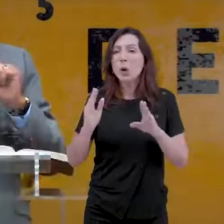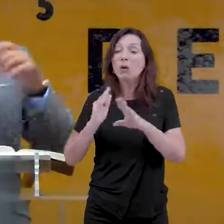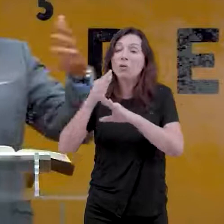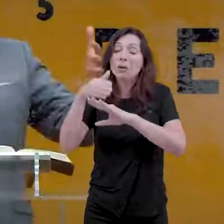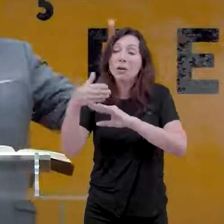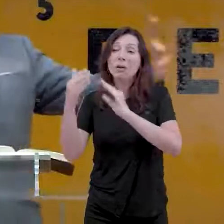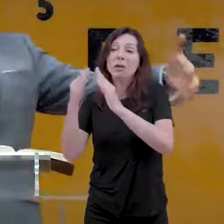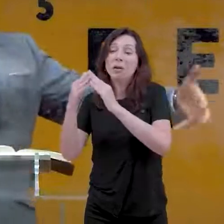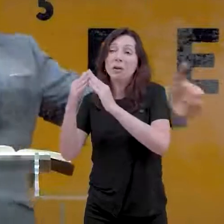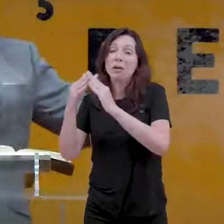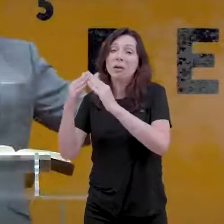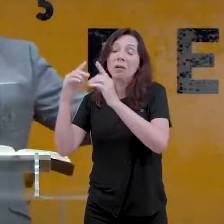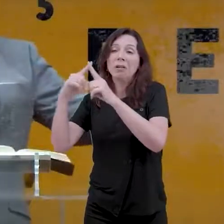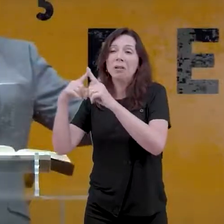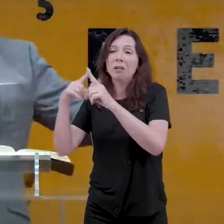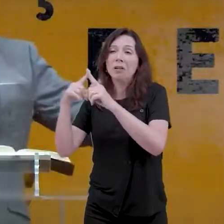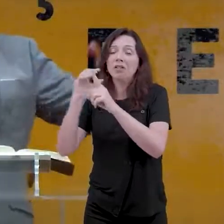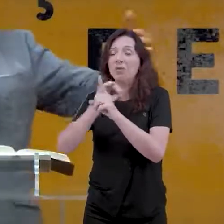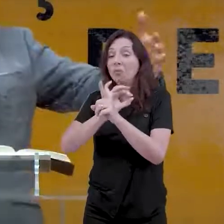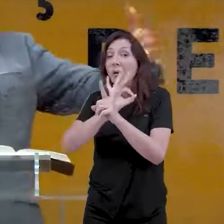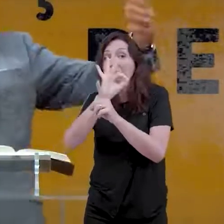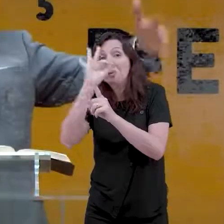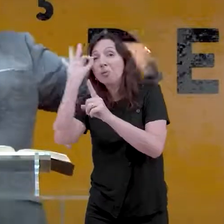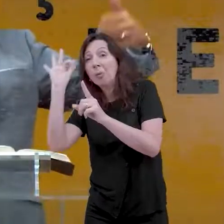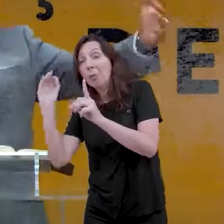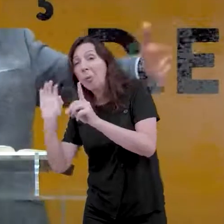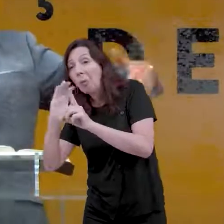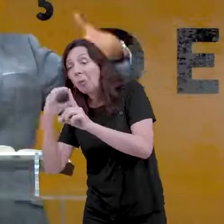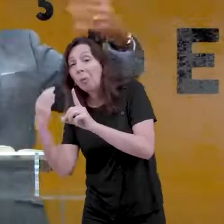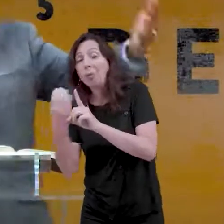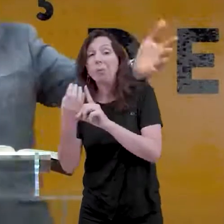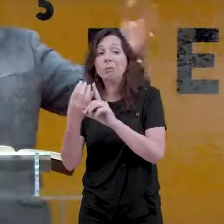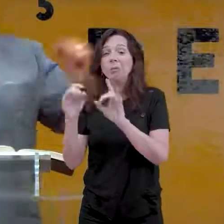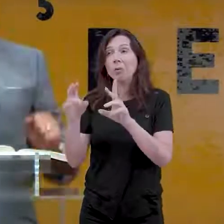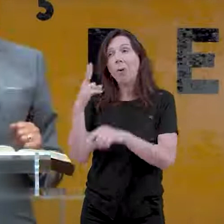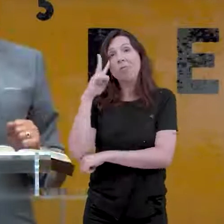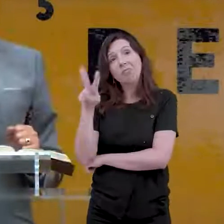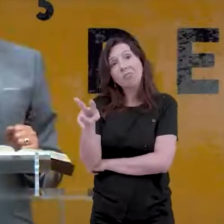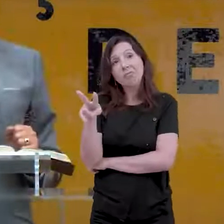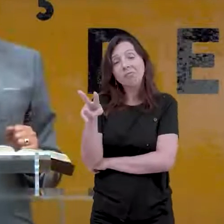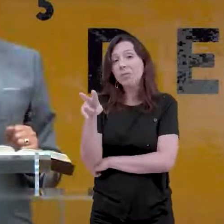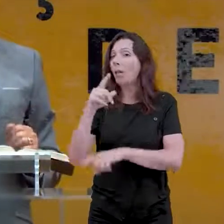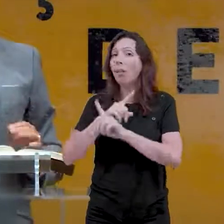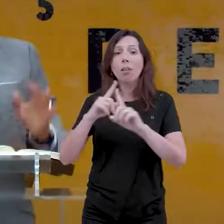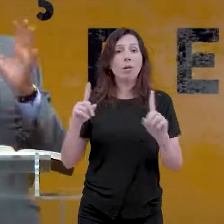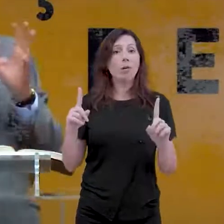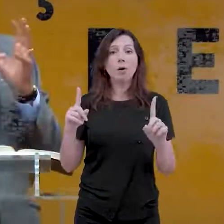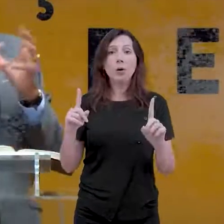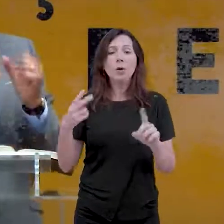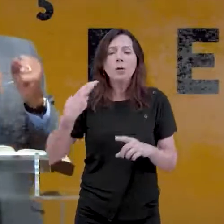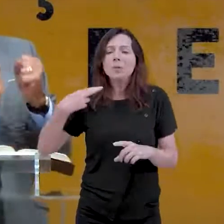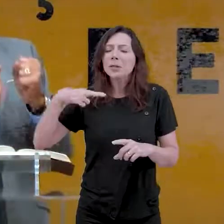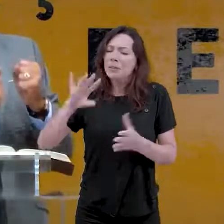templo, da igreja como prédio, do culto apenas como um ritual religioso. Esse